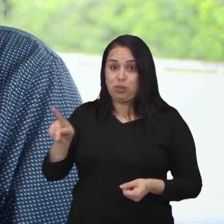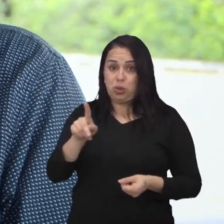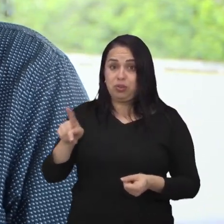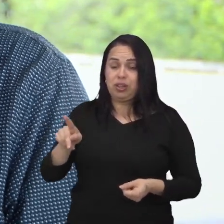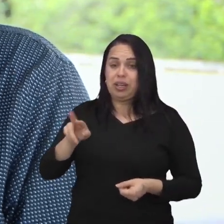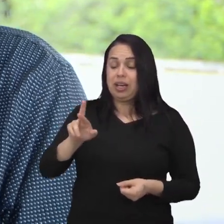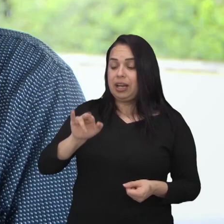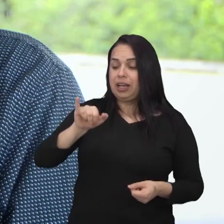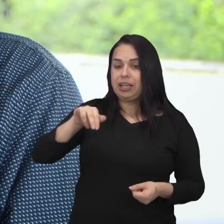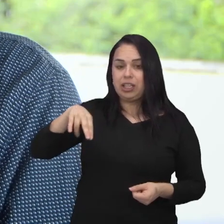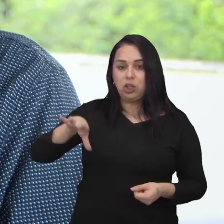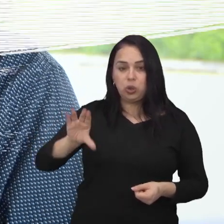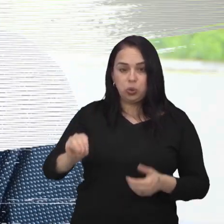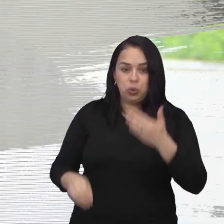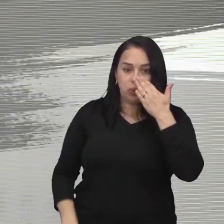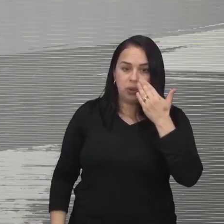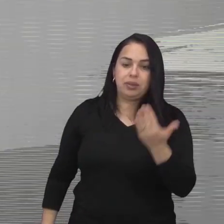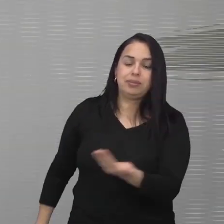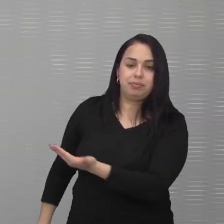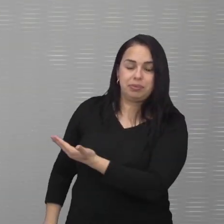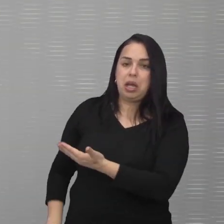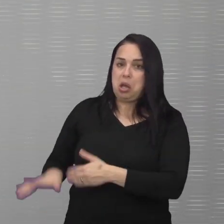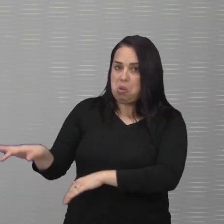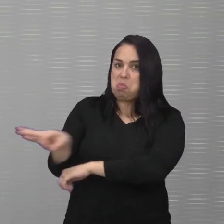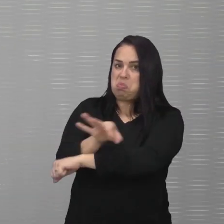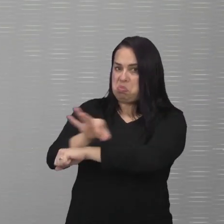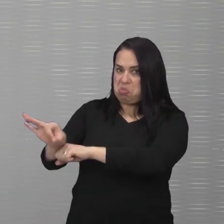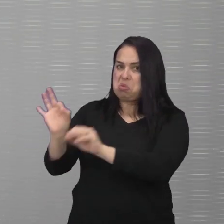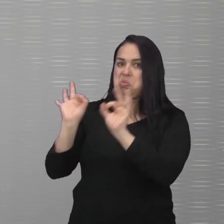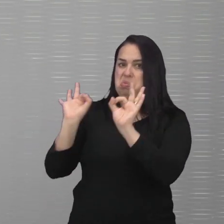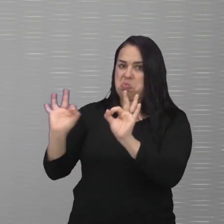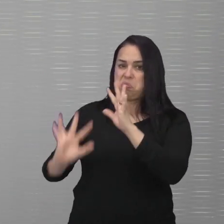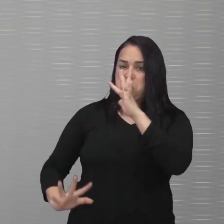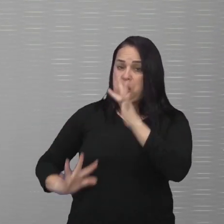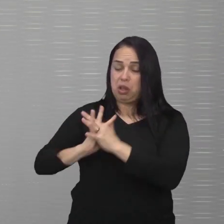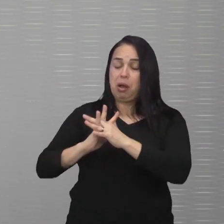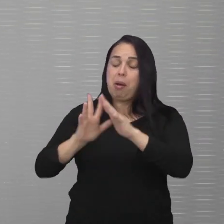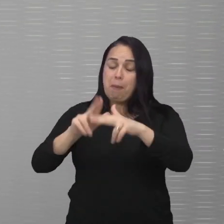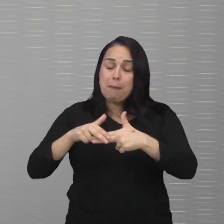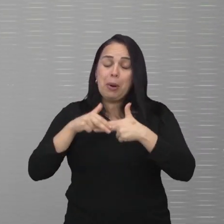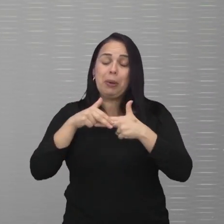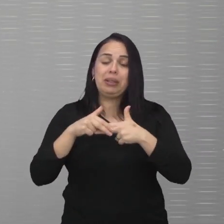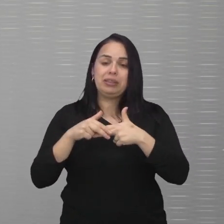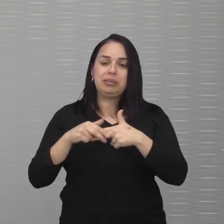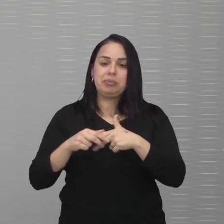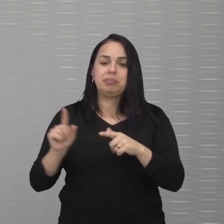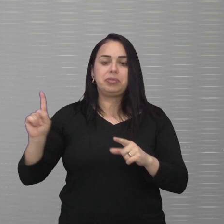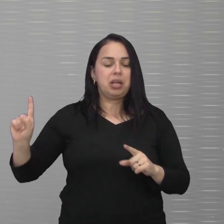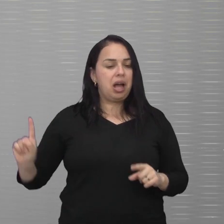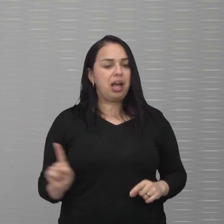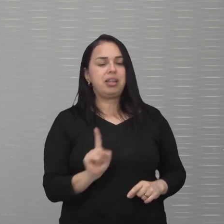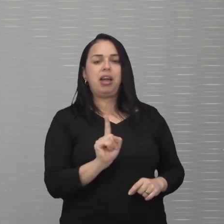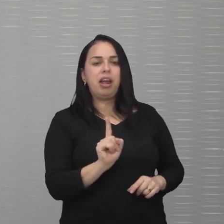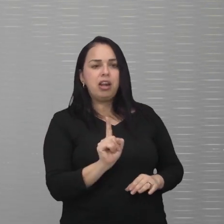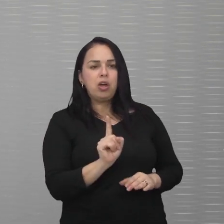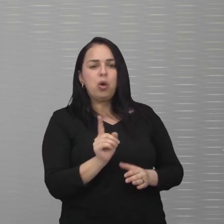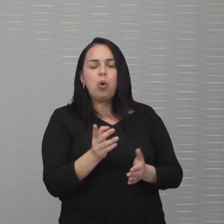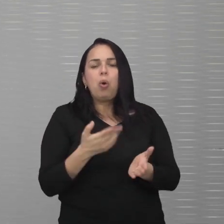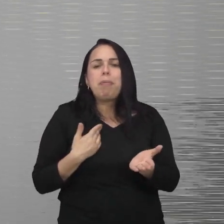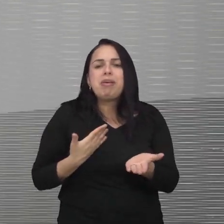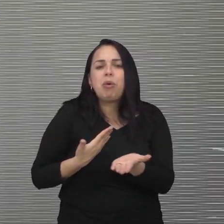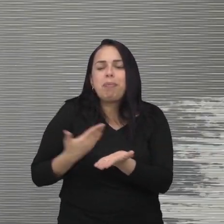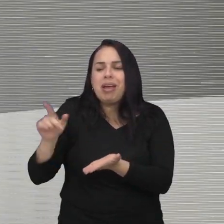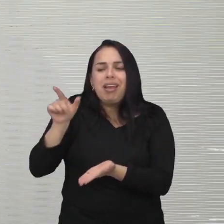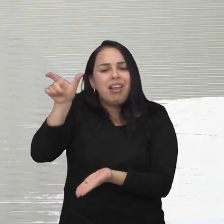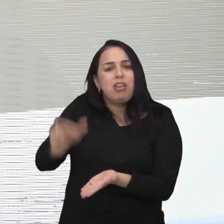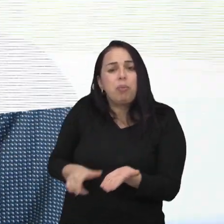professor, ou o Rino Leve, eu acho que é um arquiteto dessa envergadura. Foi aí que a casa começou a ser desenhada